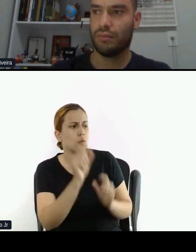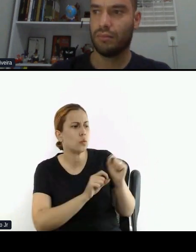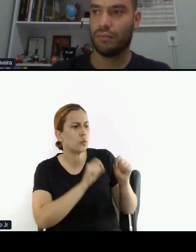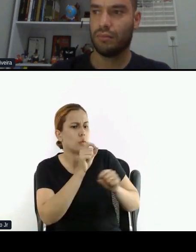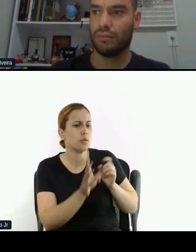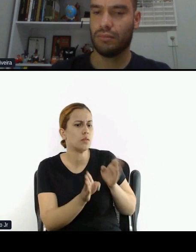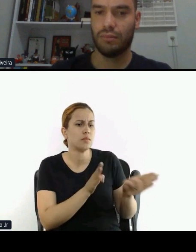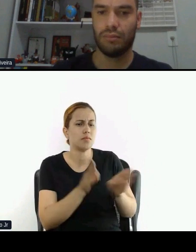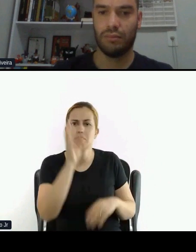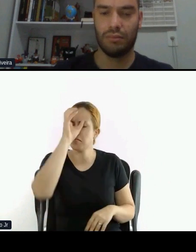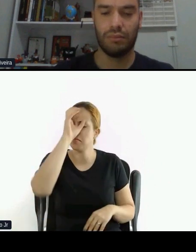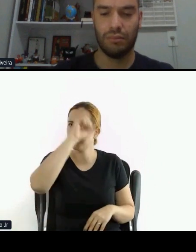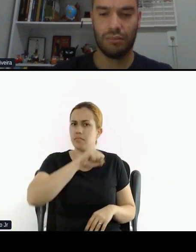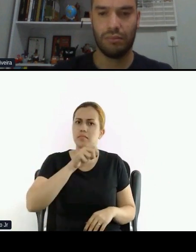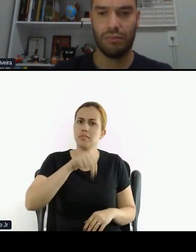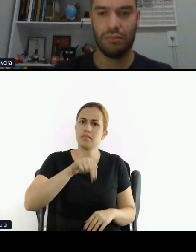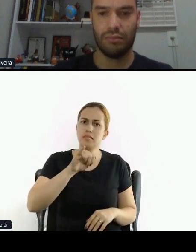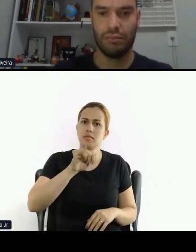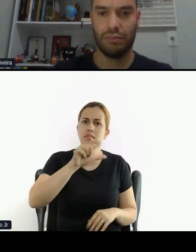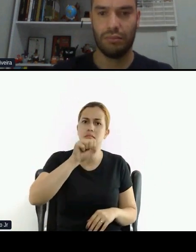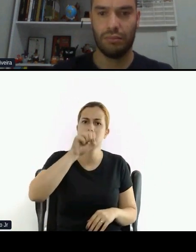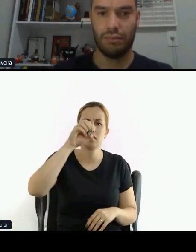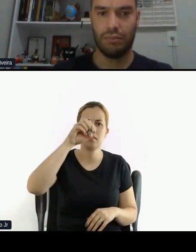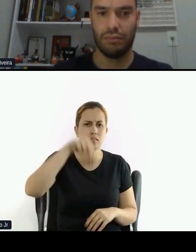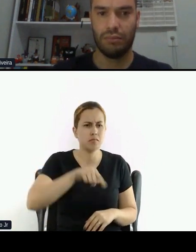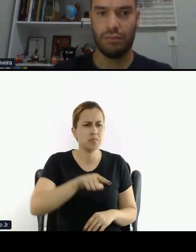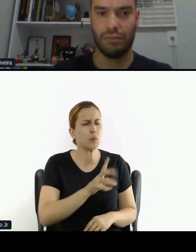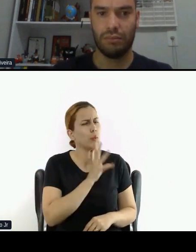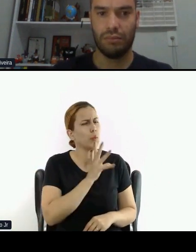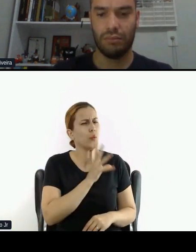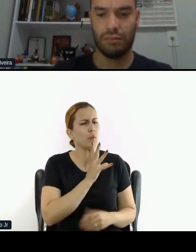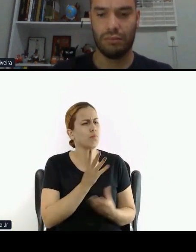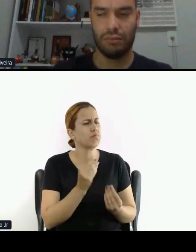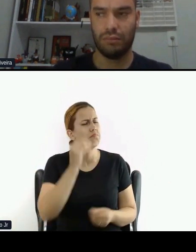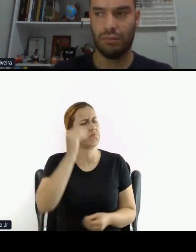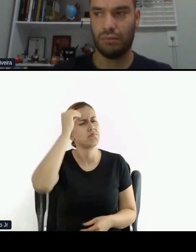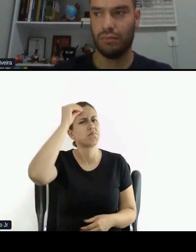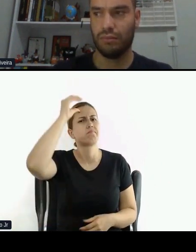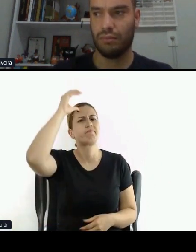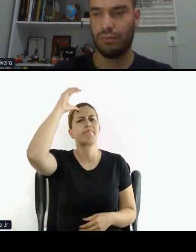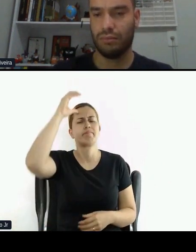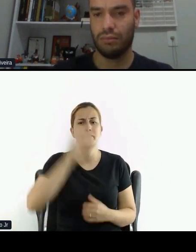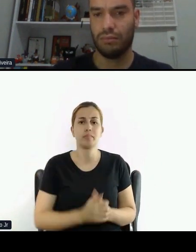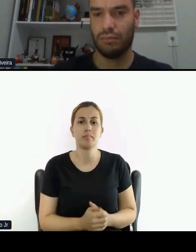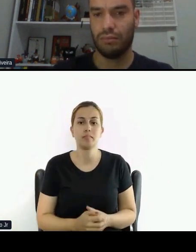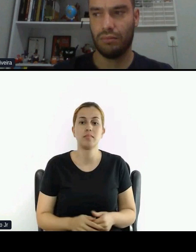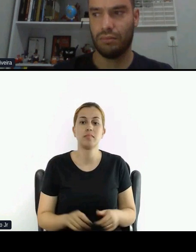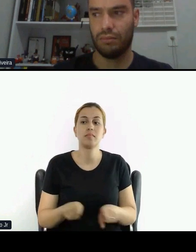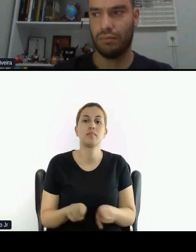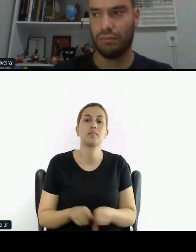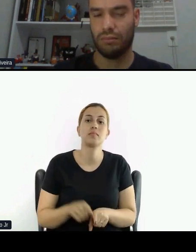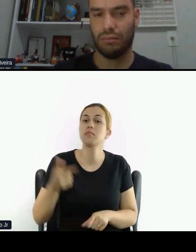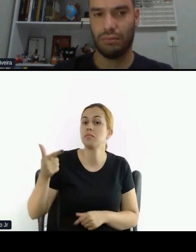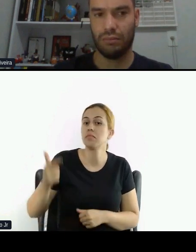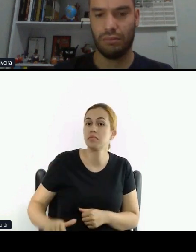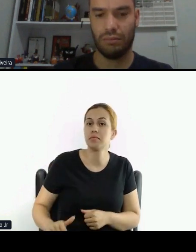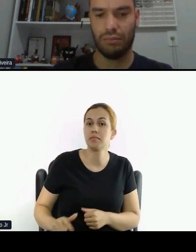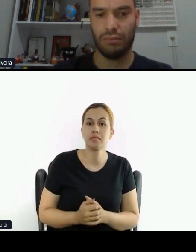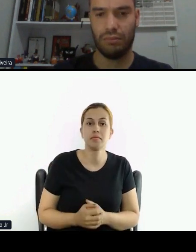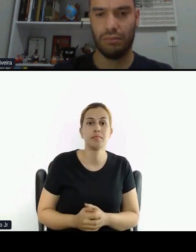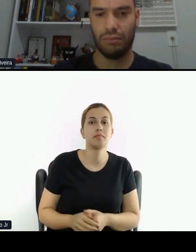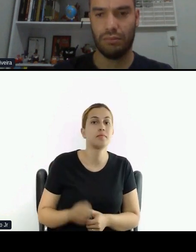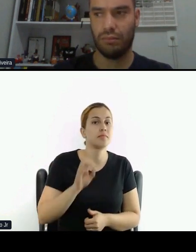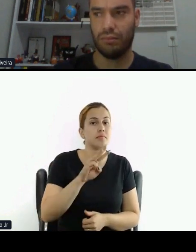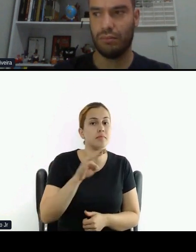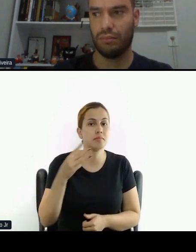com o Nilson, um cara que tem muito conhecimento, trouxe ali também o site dele, né? E também, por fim, eu trouxe ali a W3, né? Que ele também tem